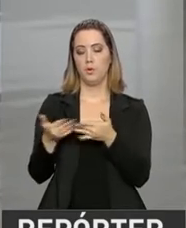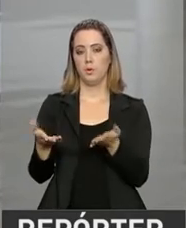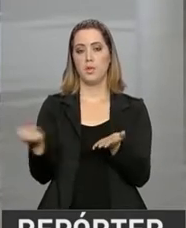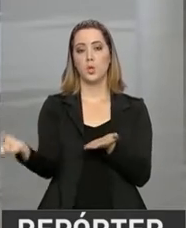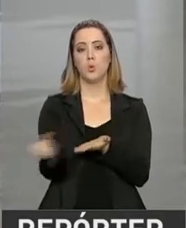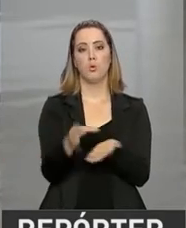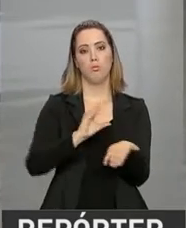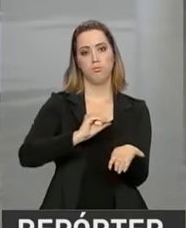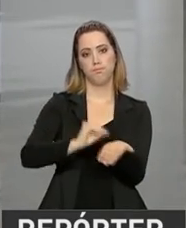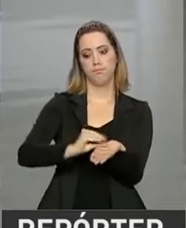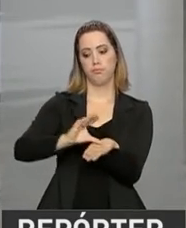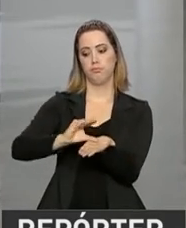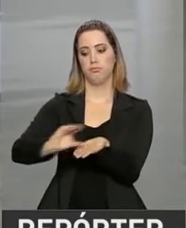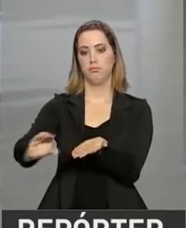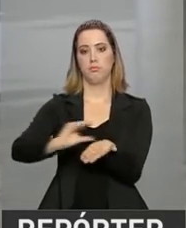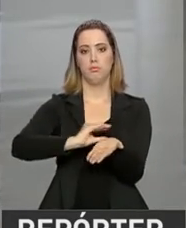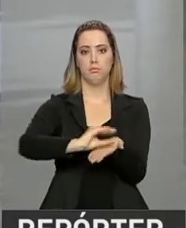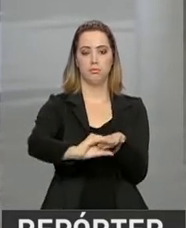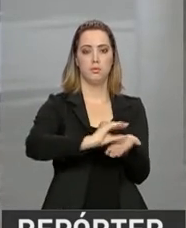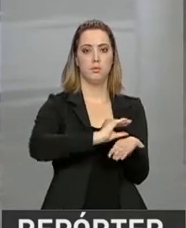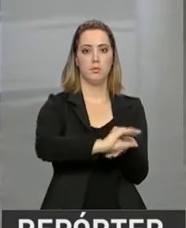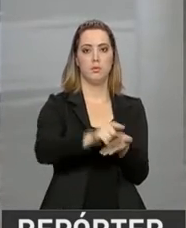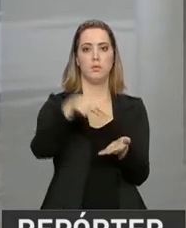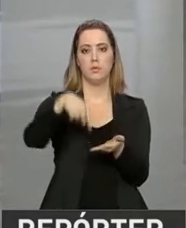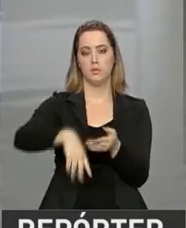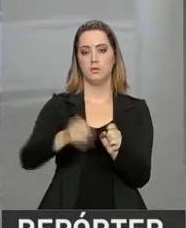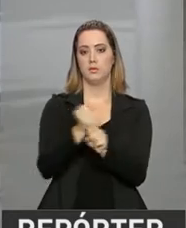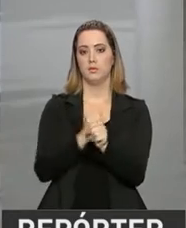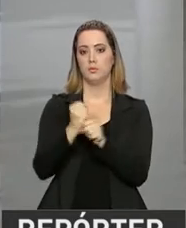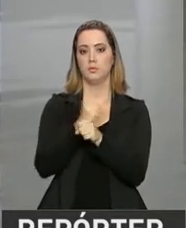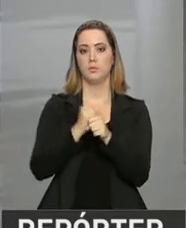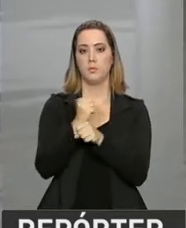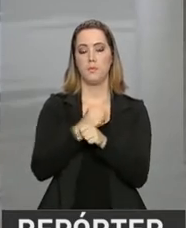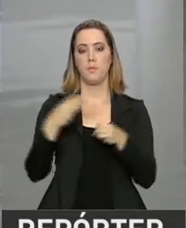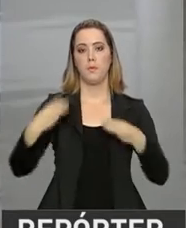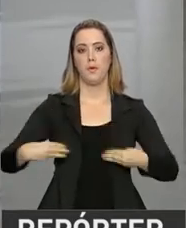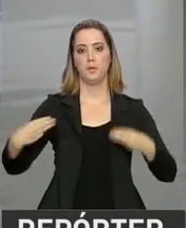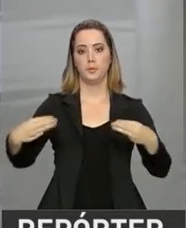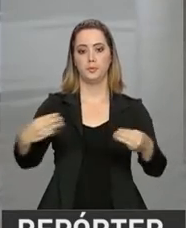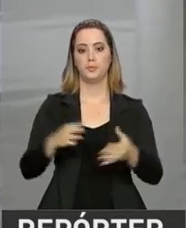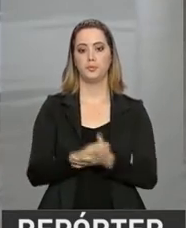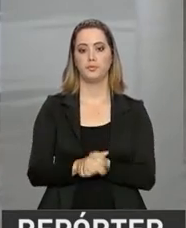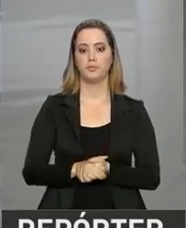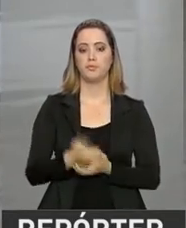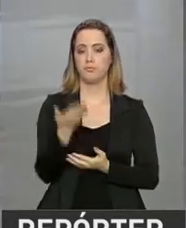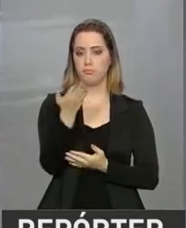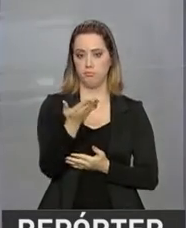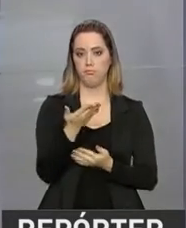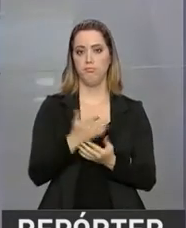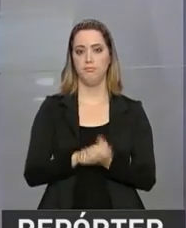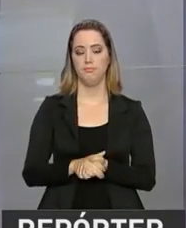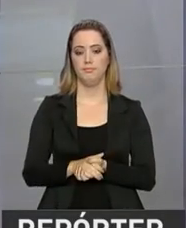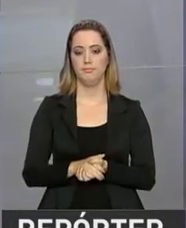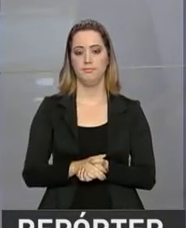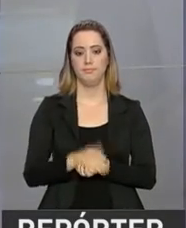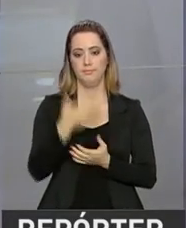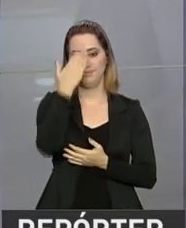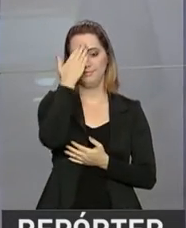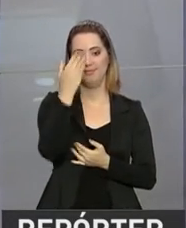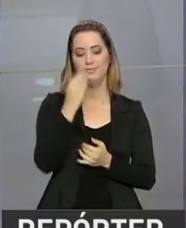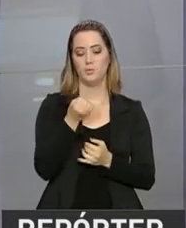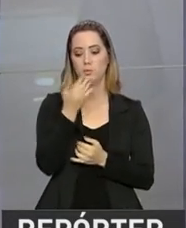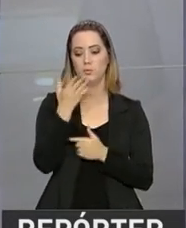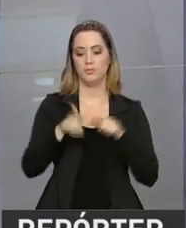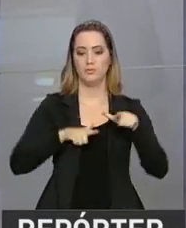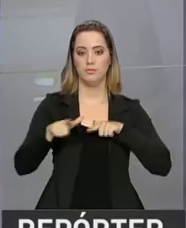no orçamento deste ano para os ministérios eu volto com você no estúdio zé luis obrigado paulo